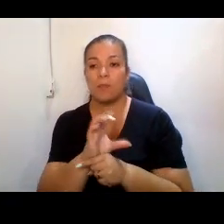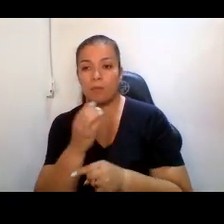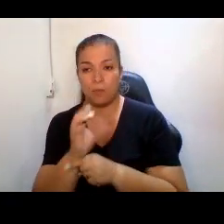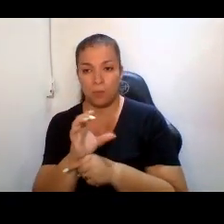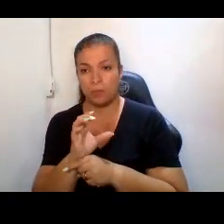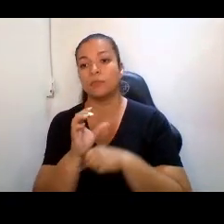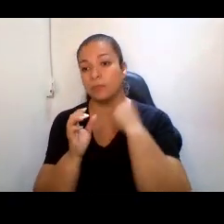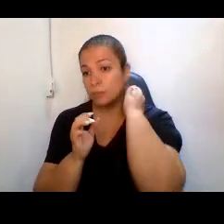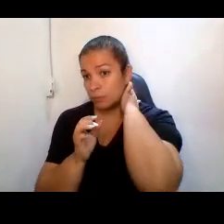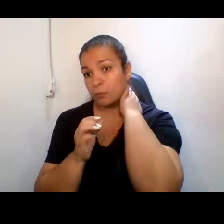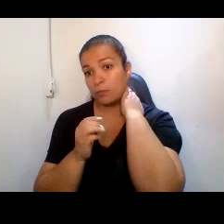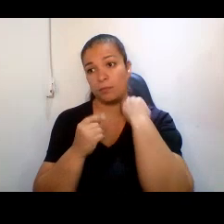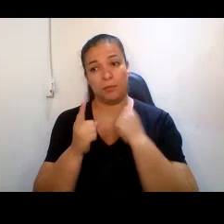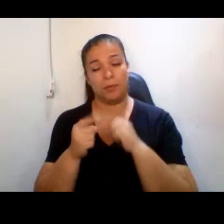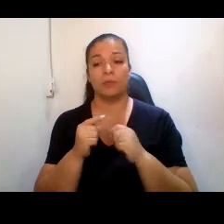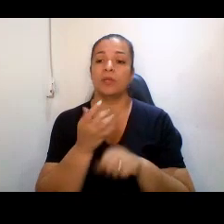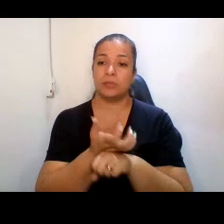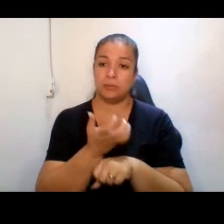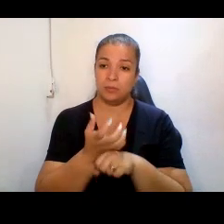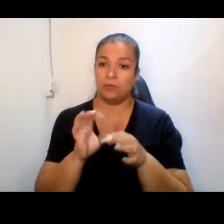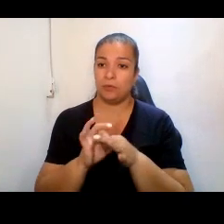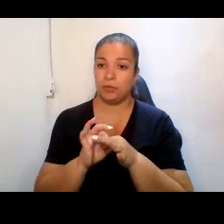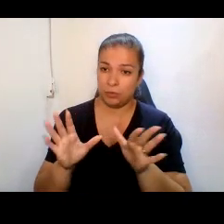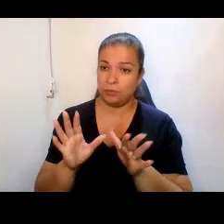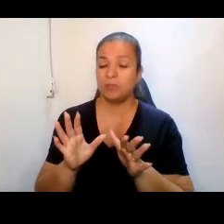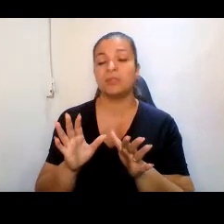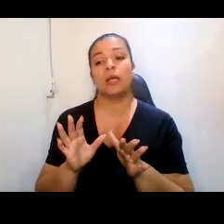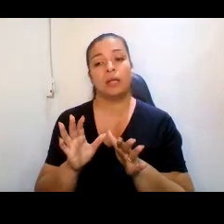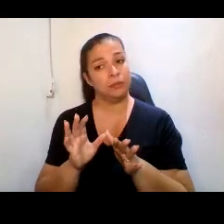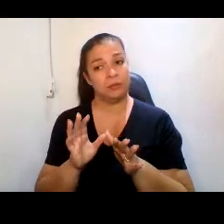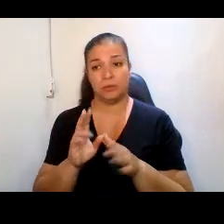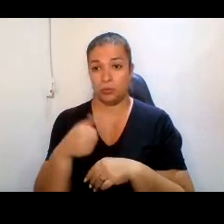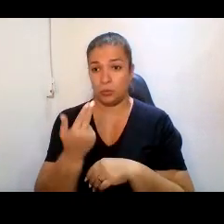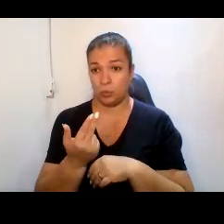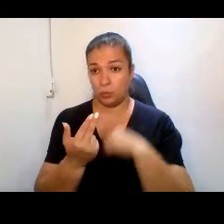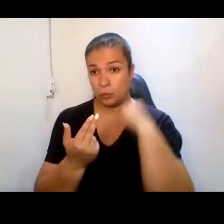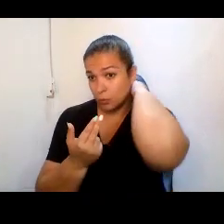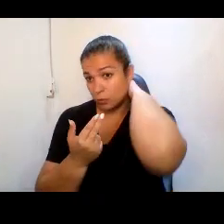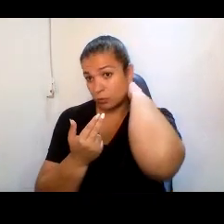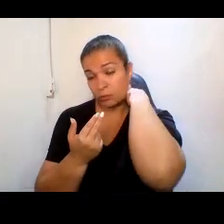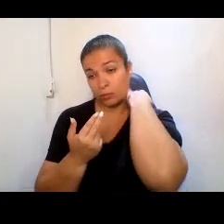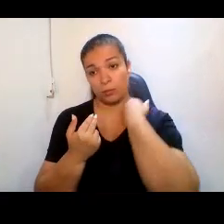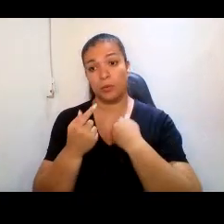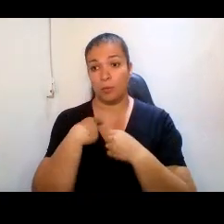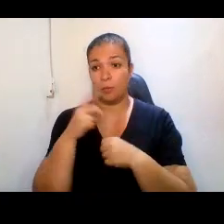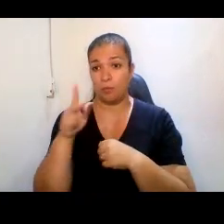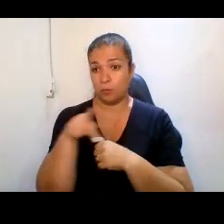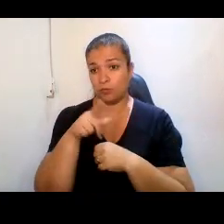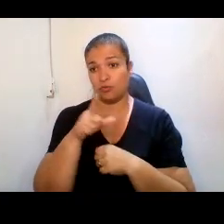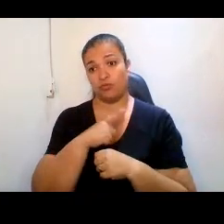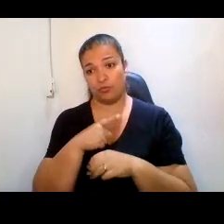sendo disponibilizadas, ou que você, né, que o professor já tiver aí, tá certo?